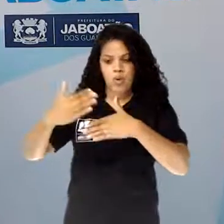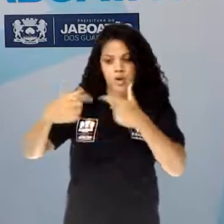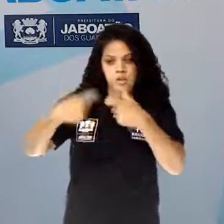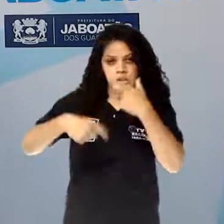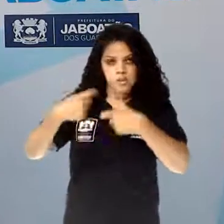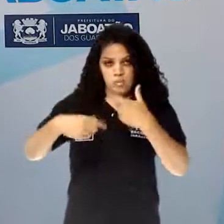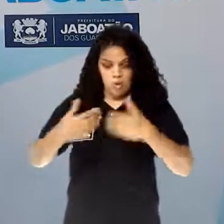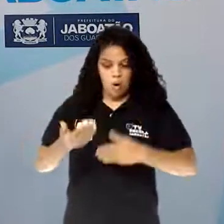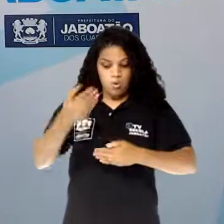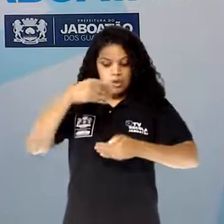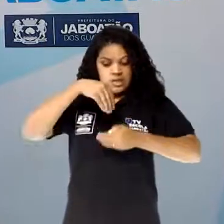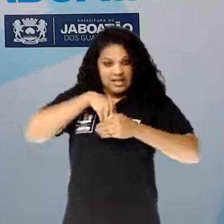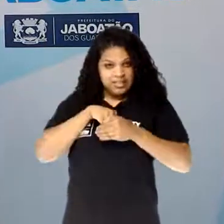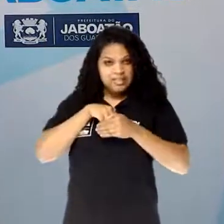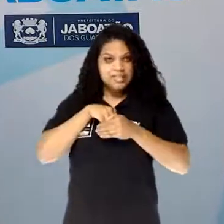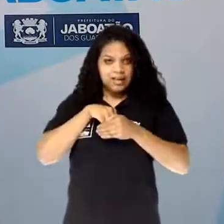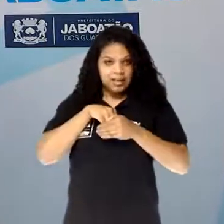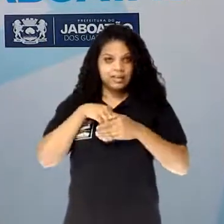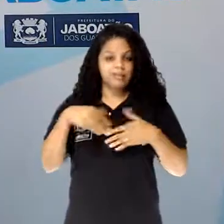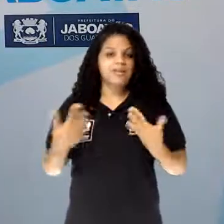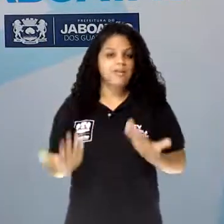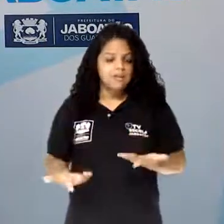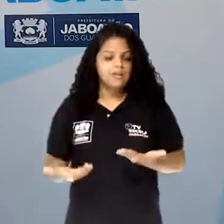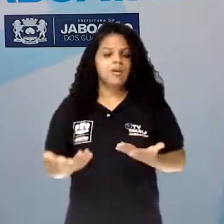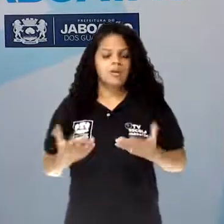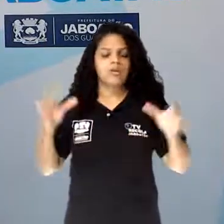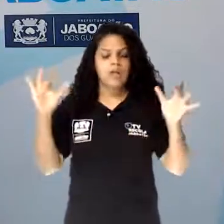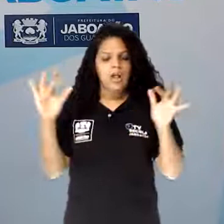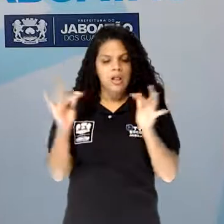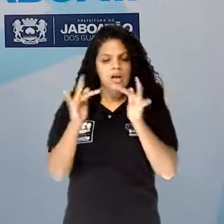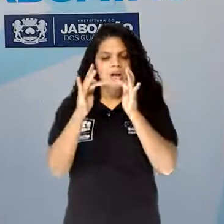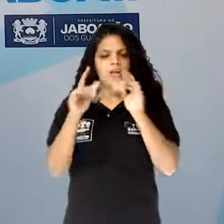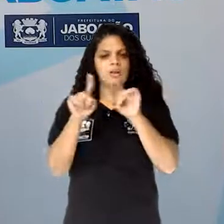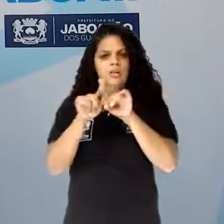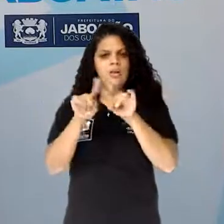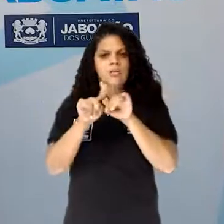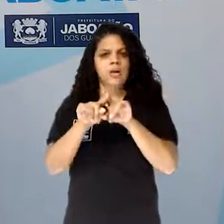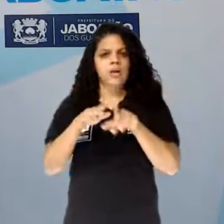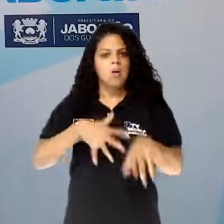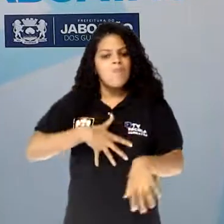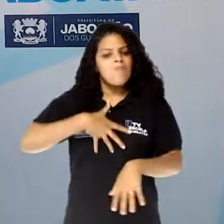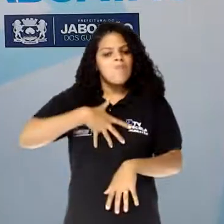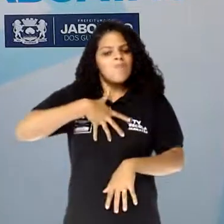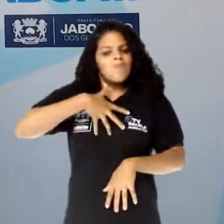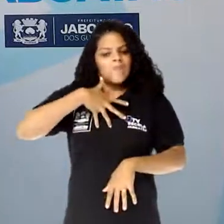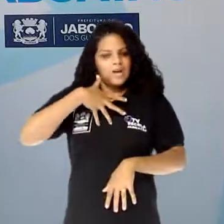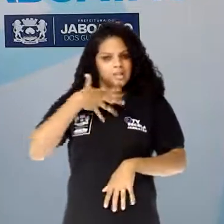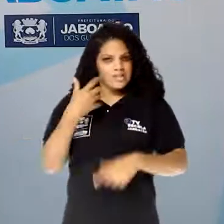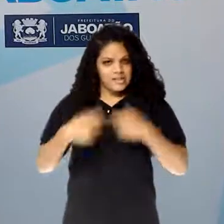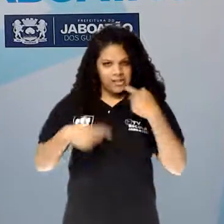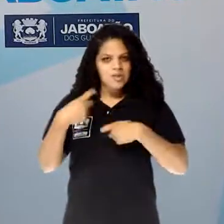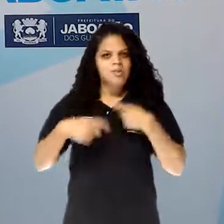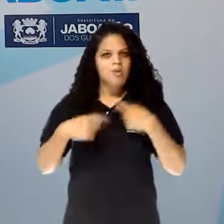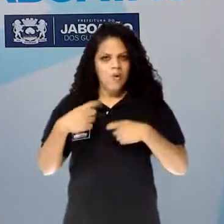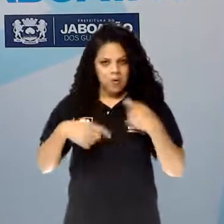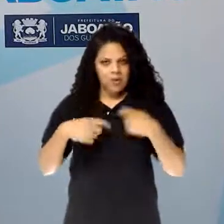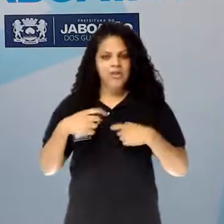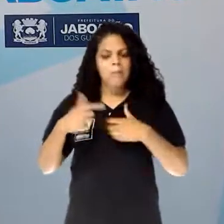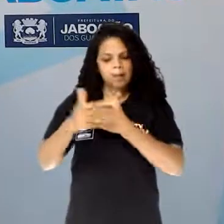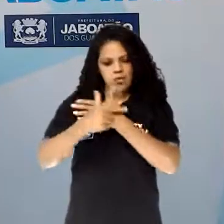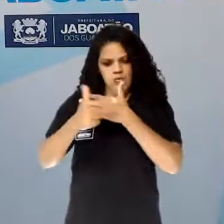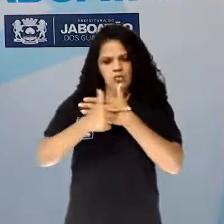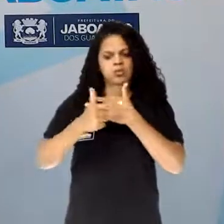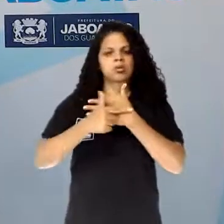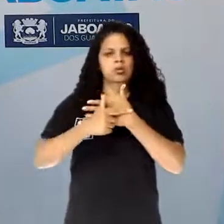a excitação sexual, com o prazer sexual, que também é uma função do sistema reprodutor, tanto